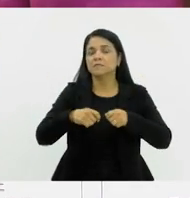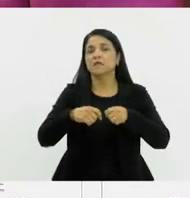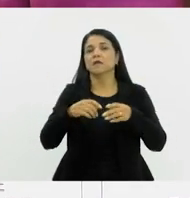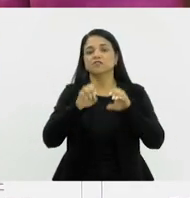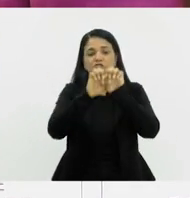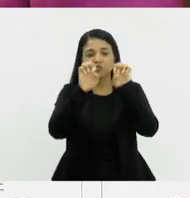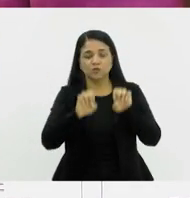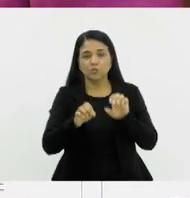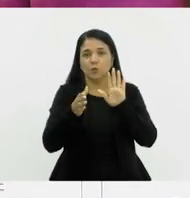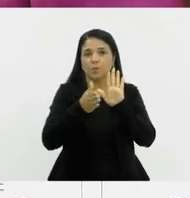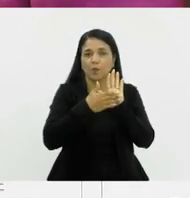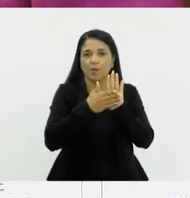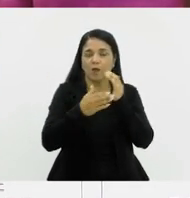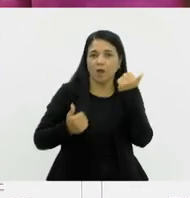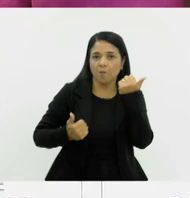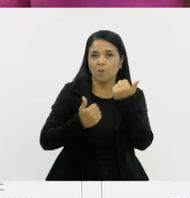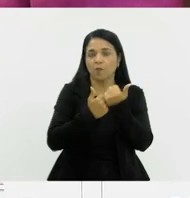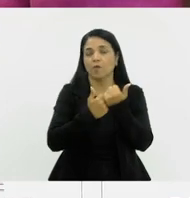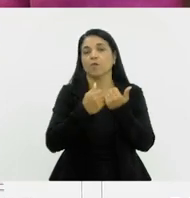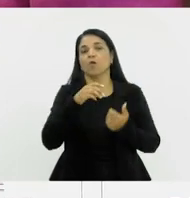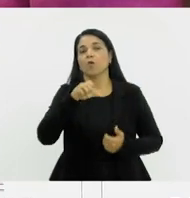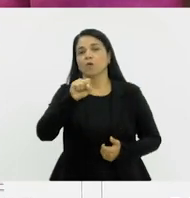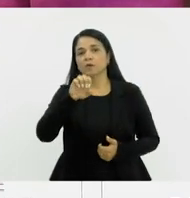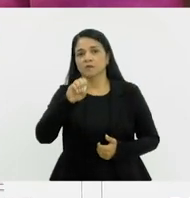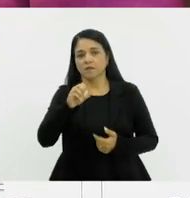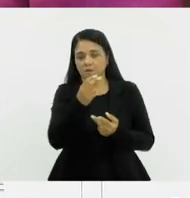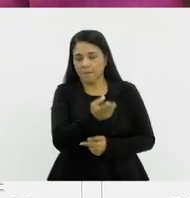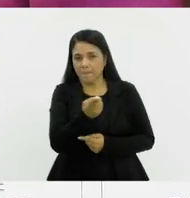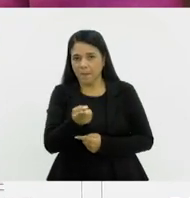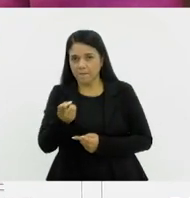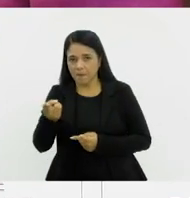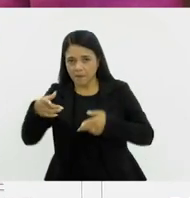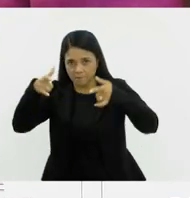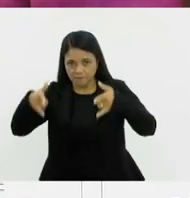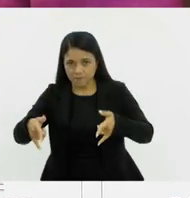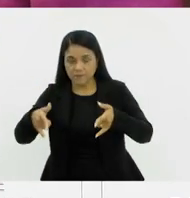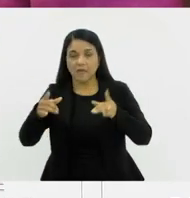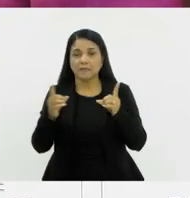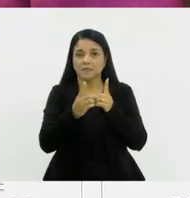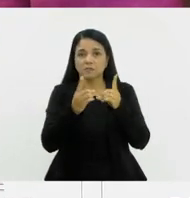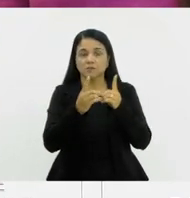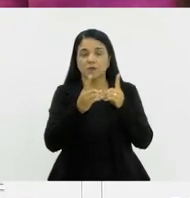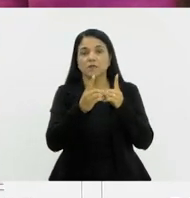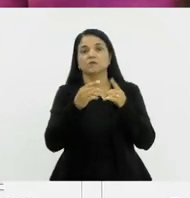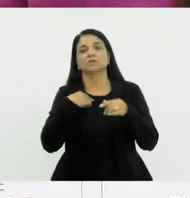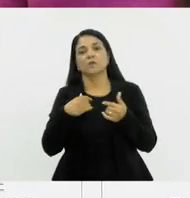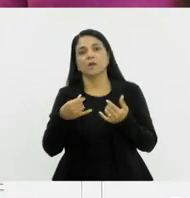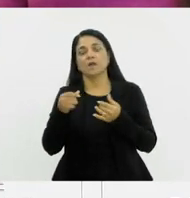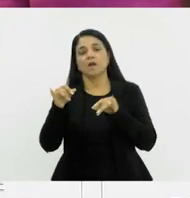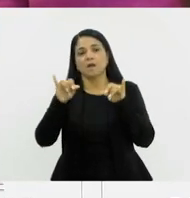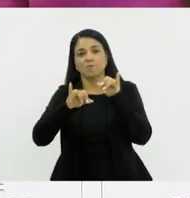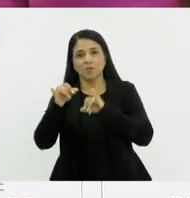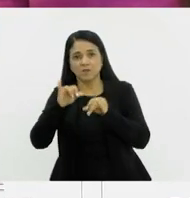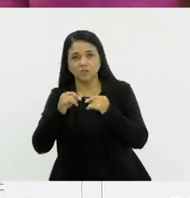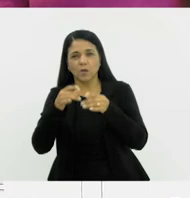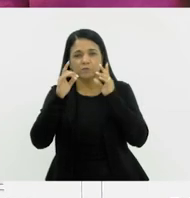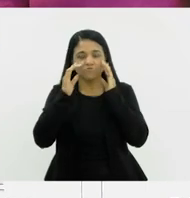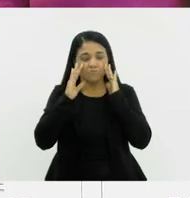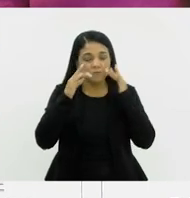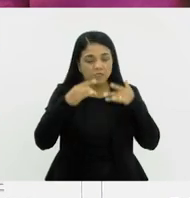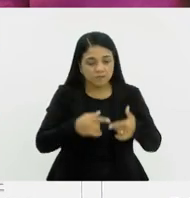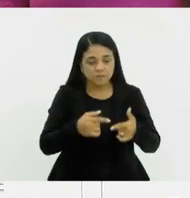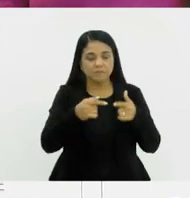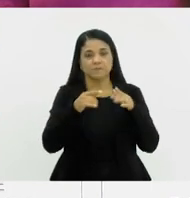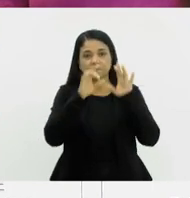estrutura proposta contará com 80 leitos destinados ao atendimento de baixa complexidade, além de ambulatório de atenção especializada à